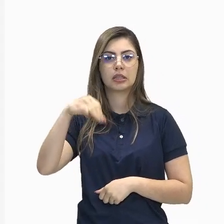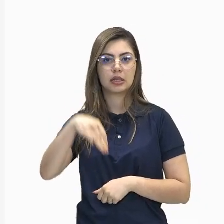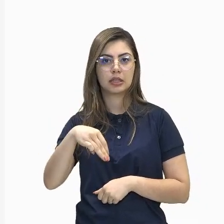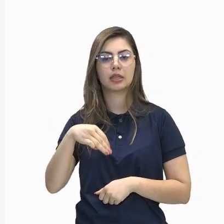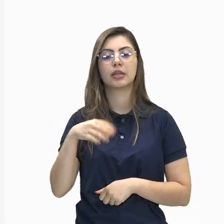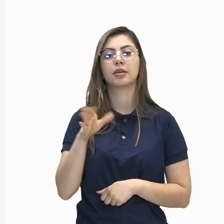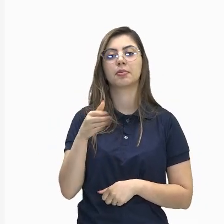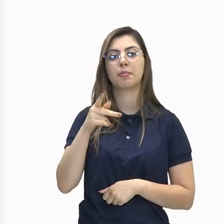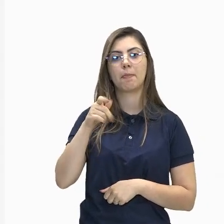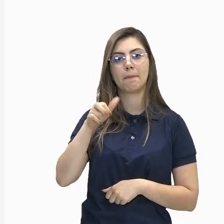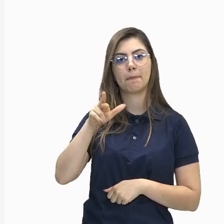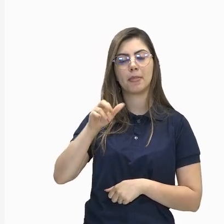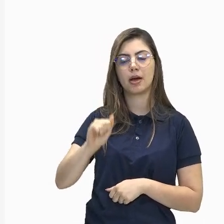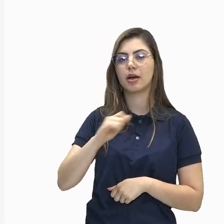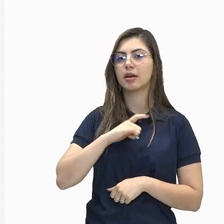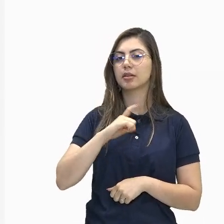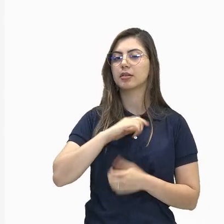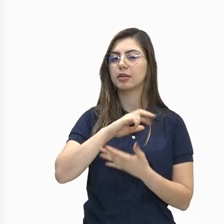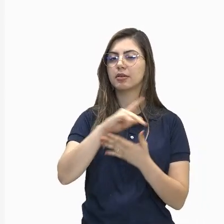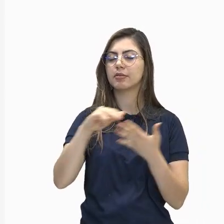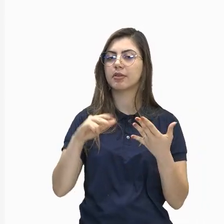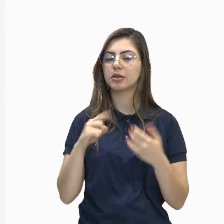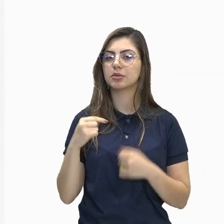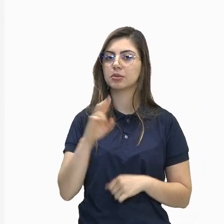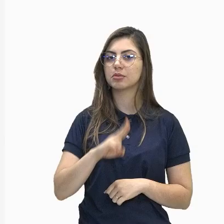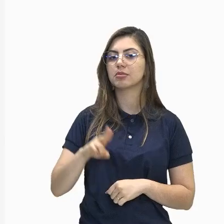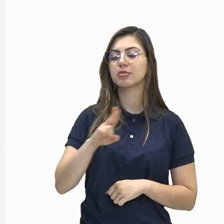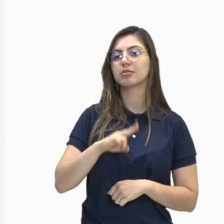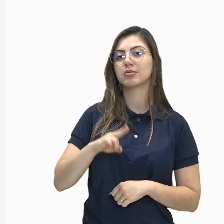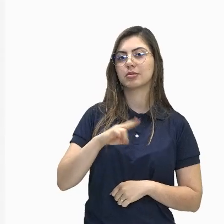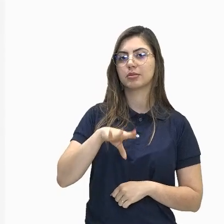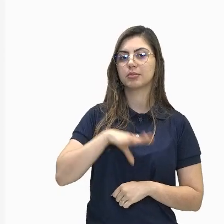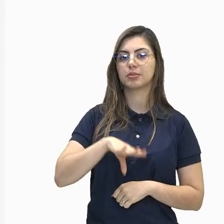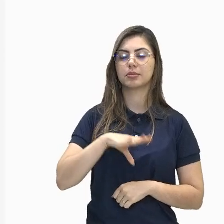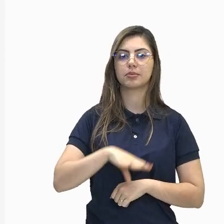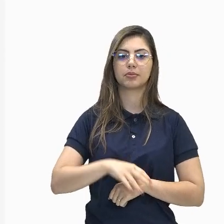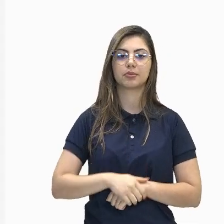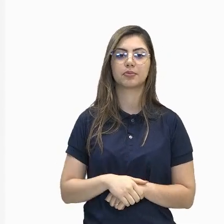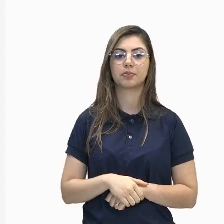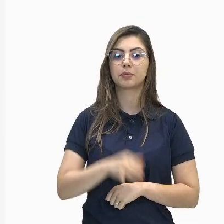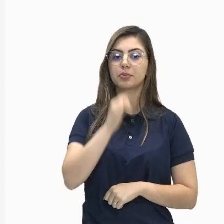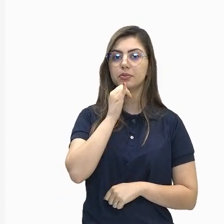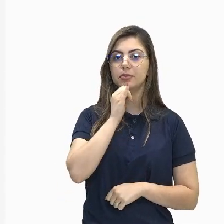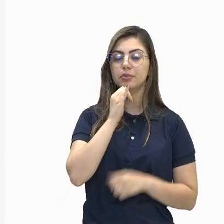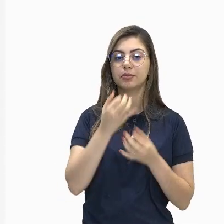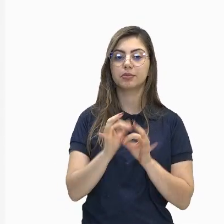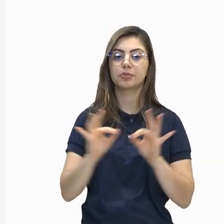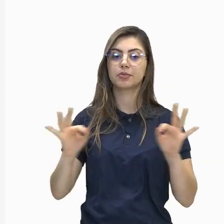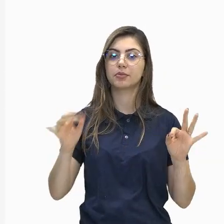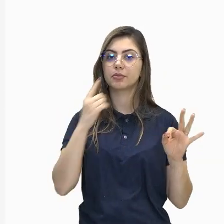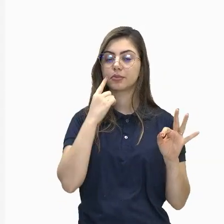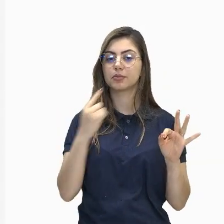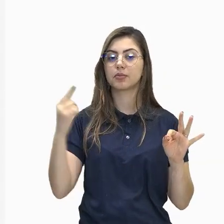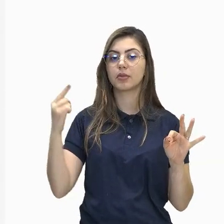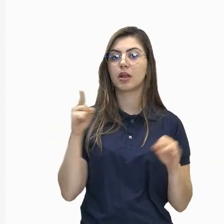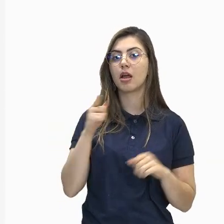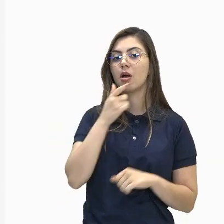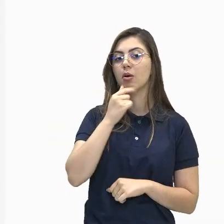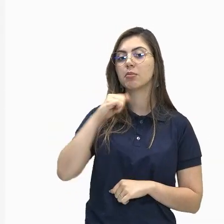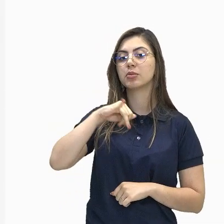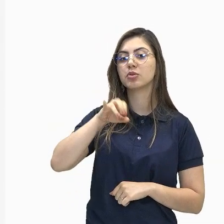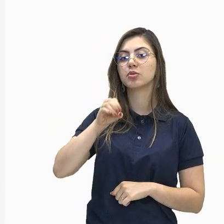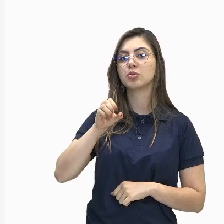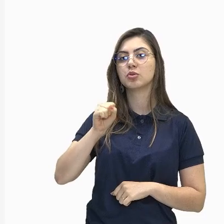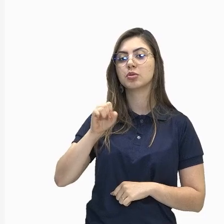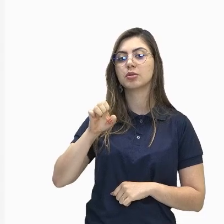nós mais utilizamos na nossa língua. Ok? Olha o exemplo. José confia em seus amigos. Se eu